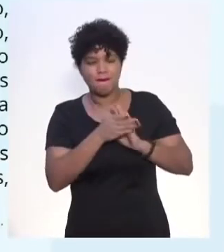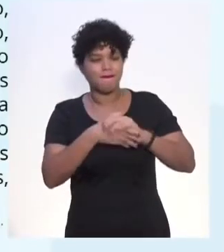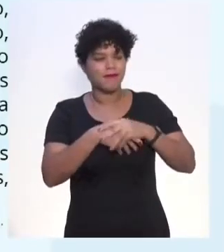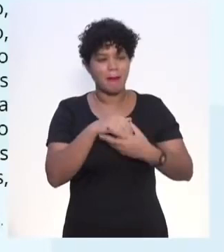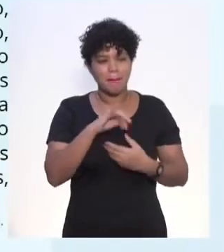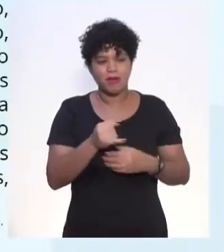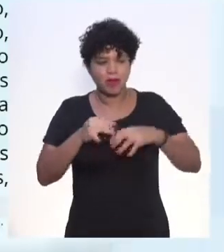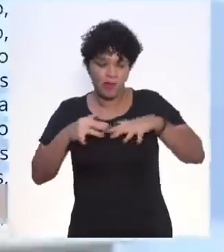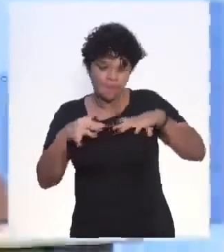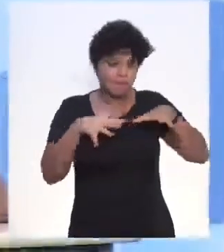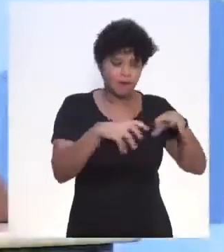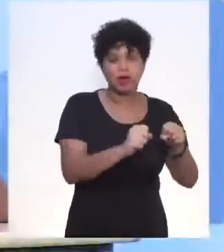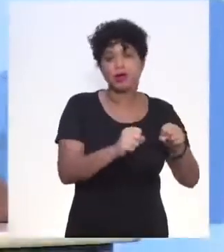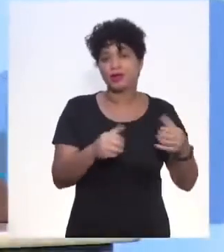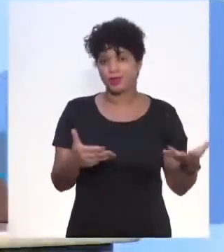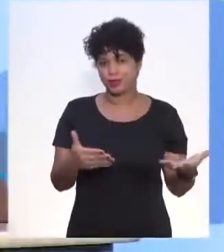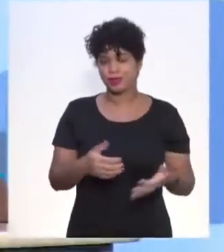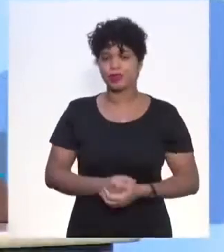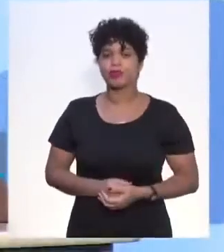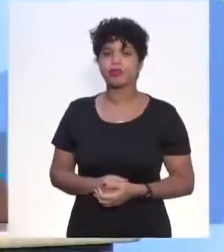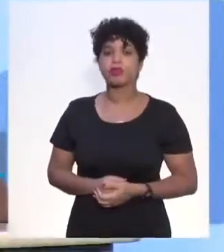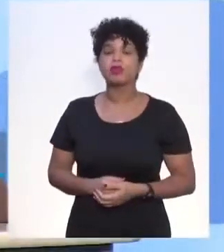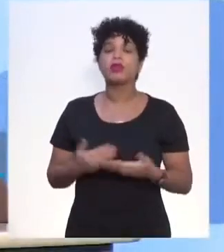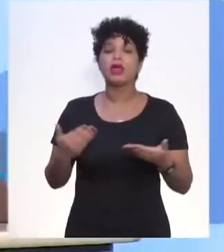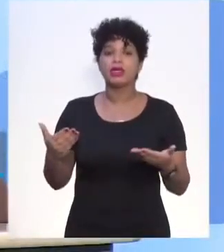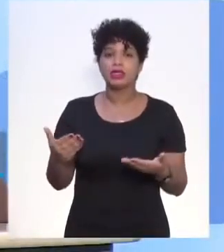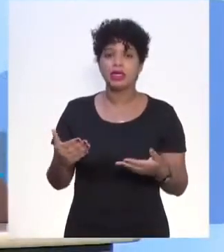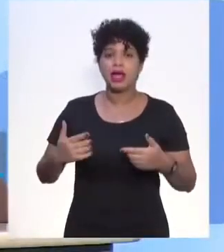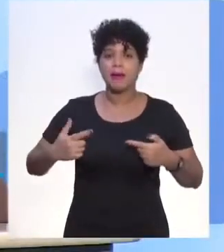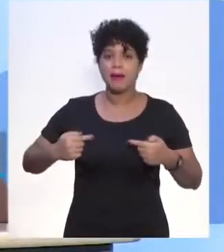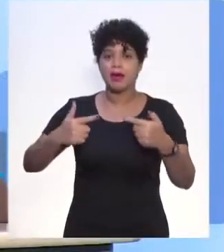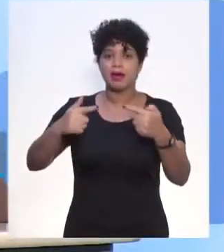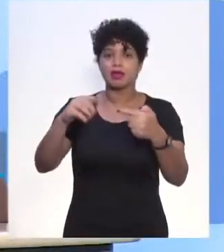pedir para o diretor voltar aqui para mim rapidinho, elas foram